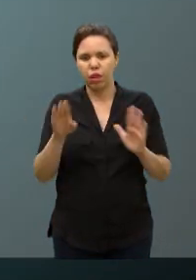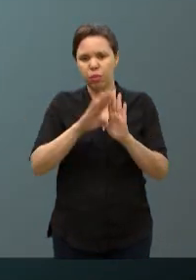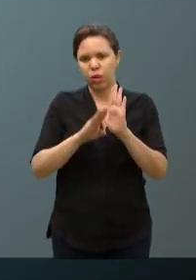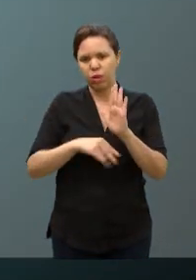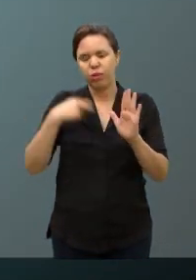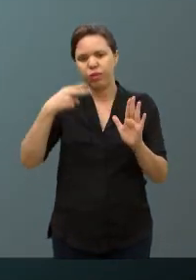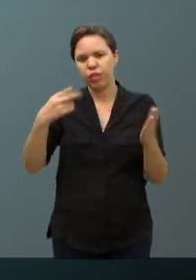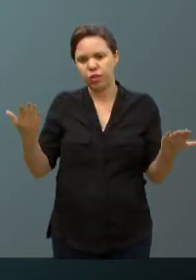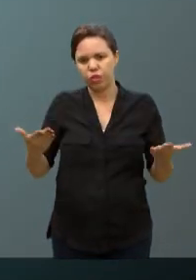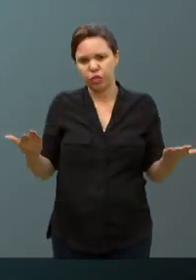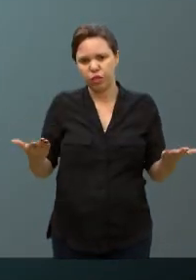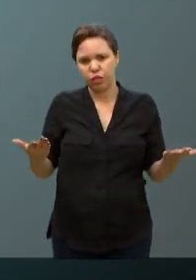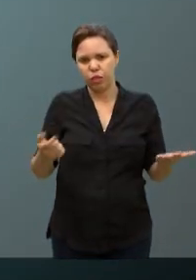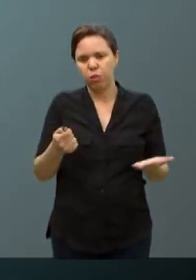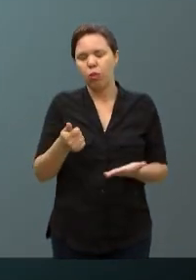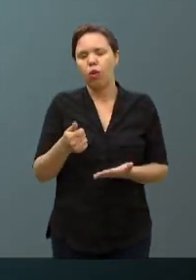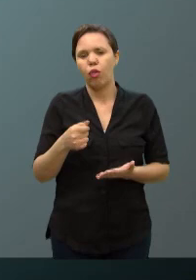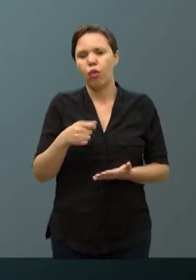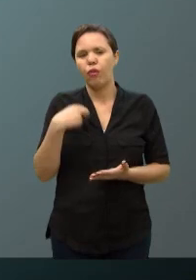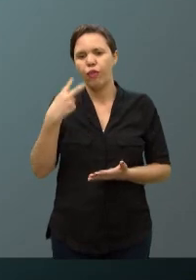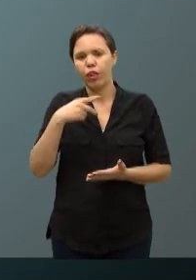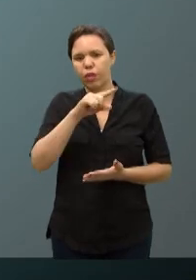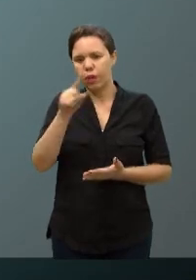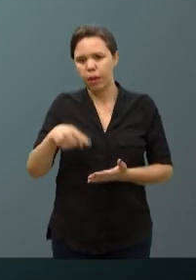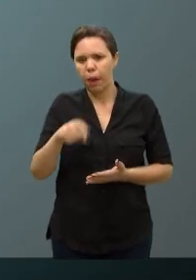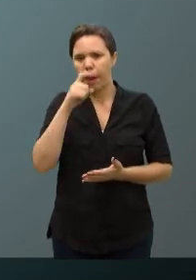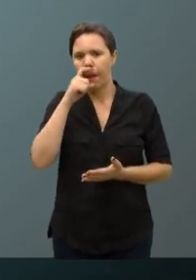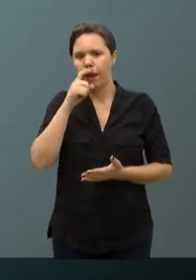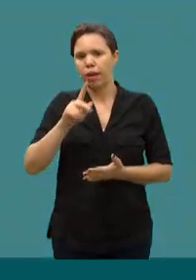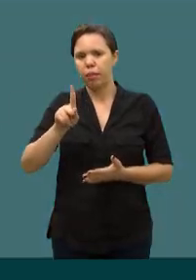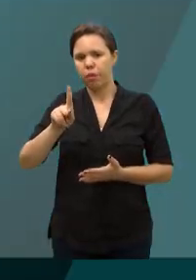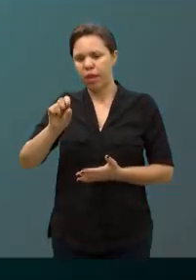programa Perfil de hoje um pouco mais do vereador Zé Carlos, do